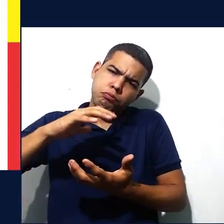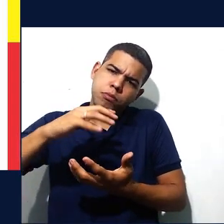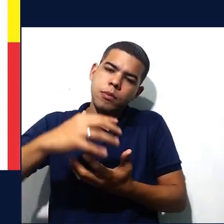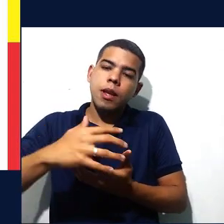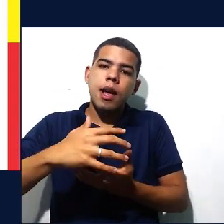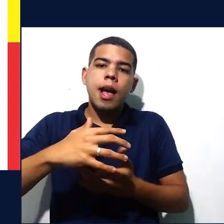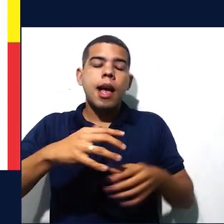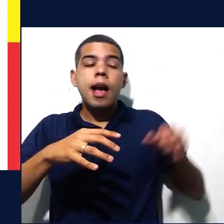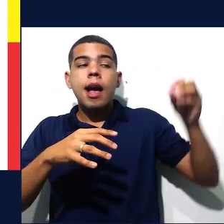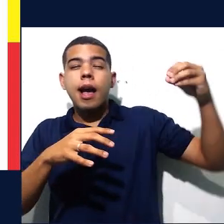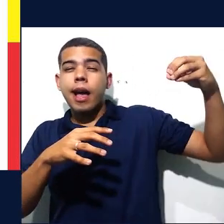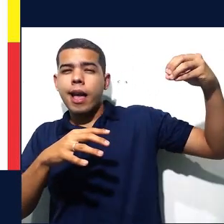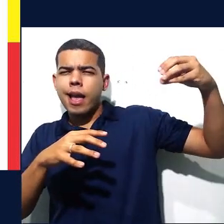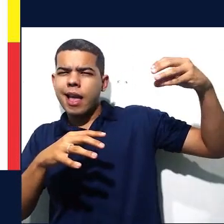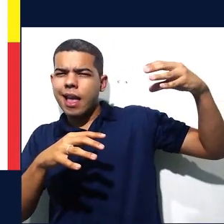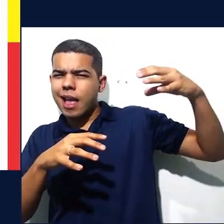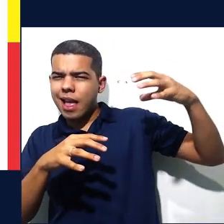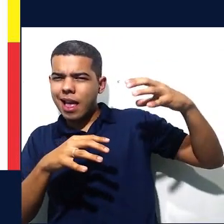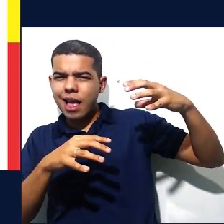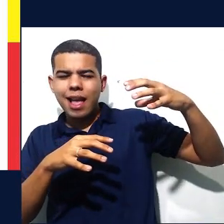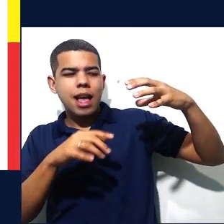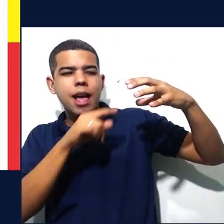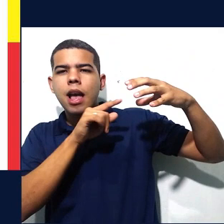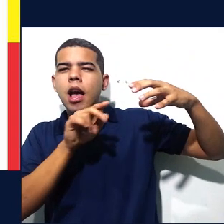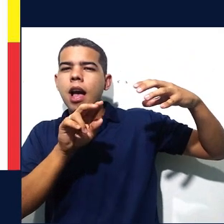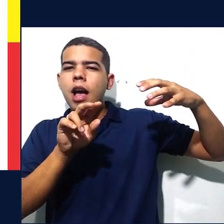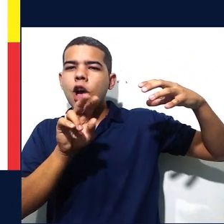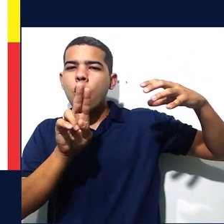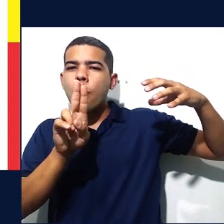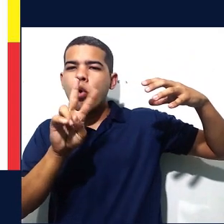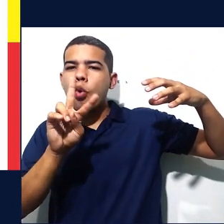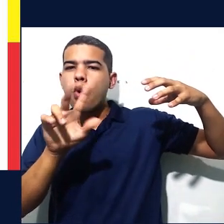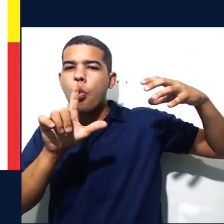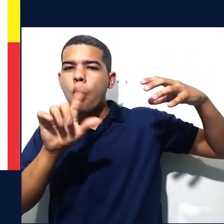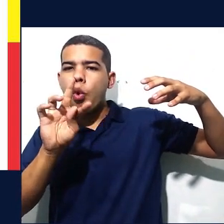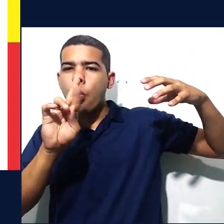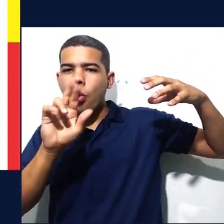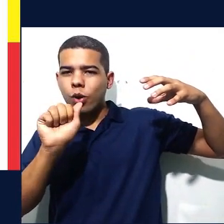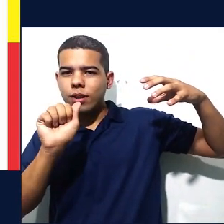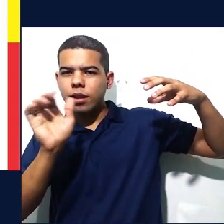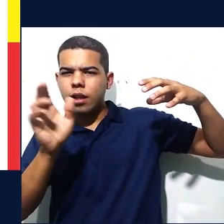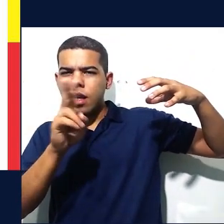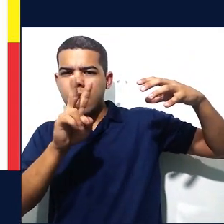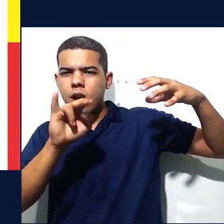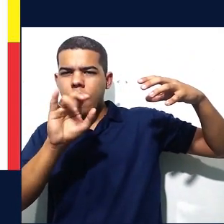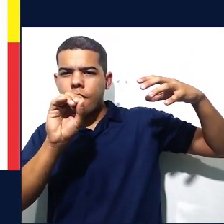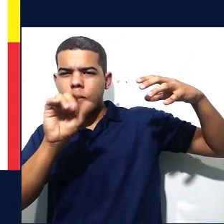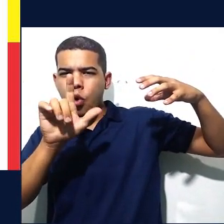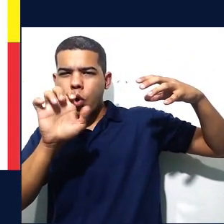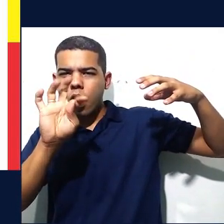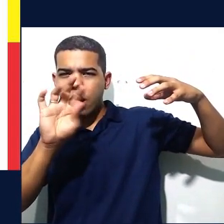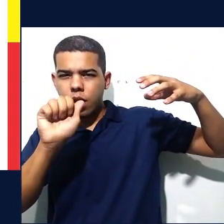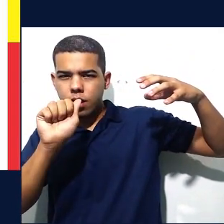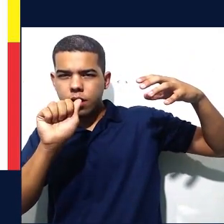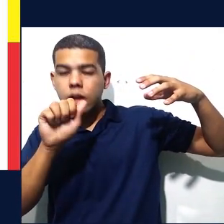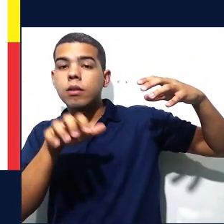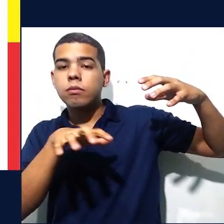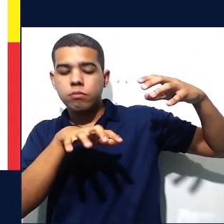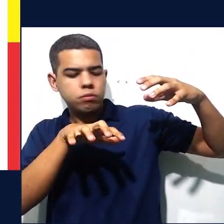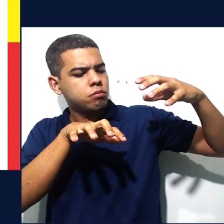raios ultravioletas. Só que a camada de ozônio ela vai reter a maior parte desses